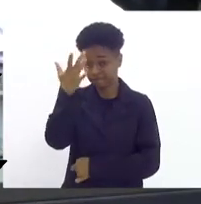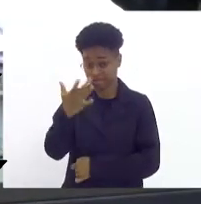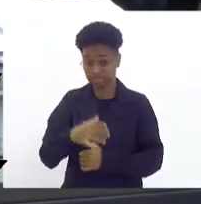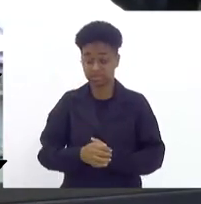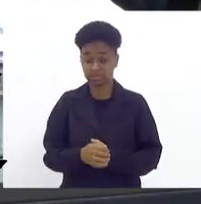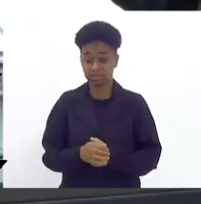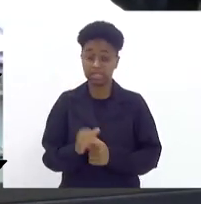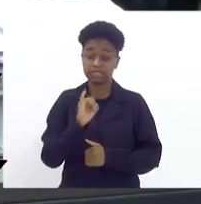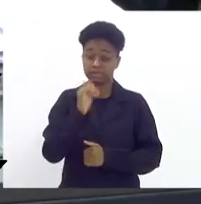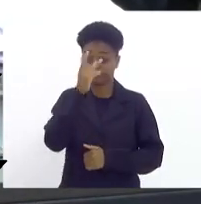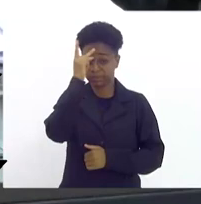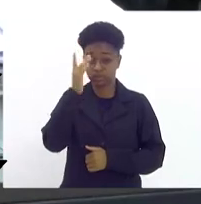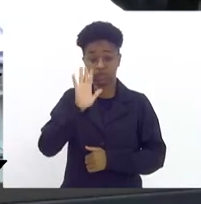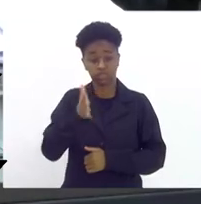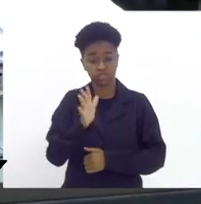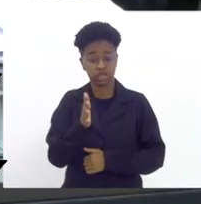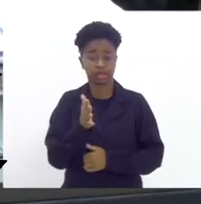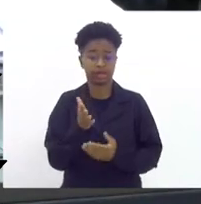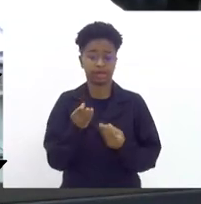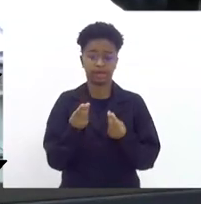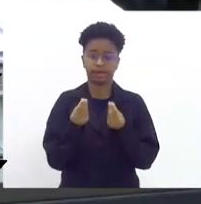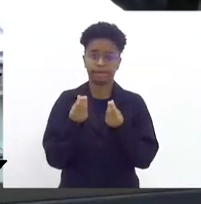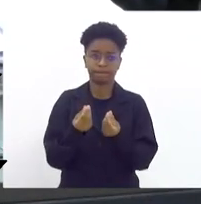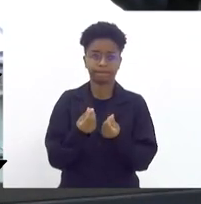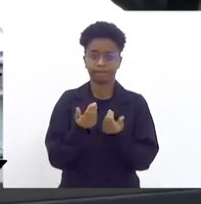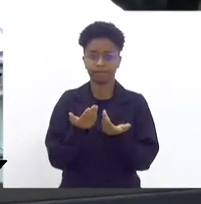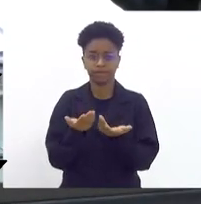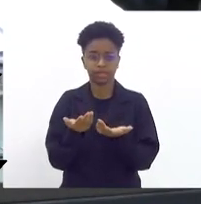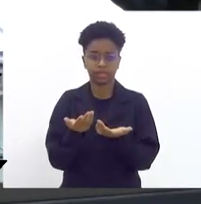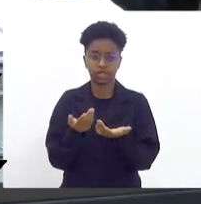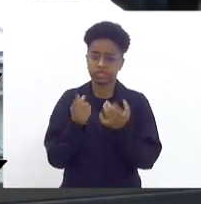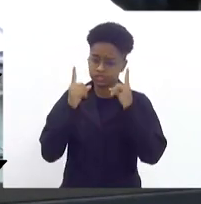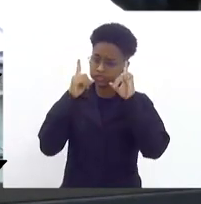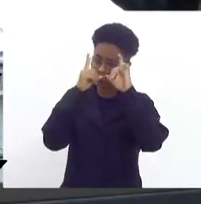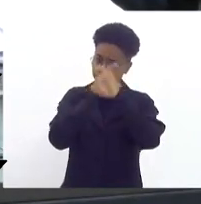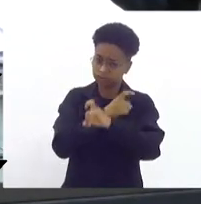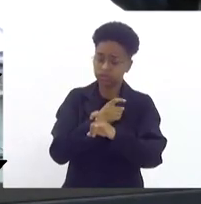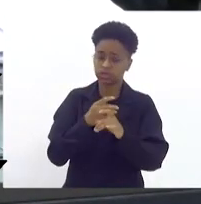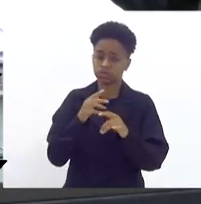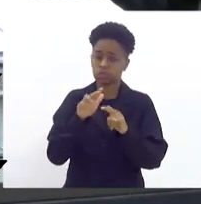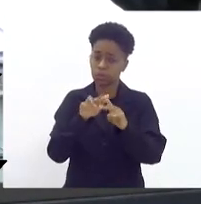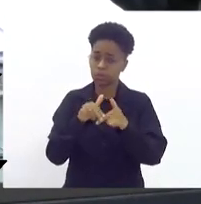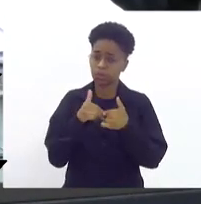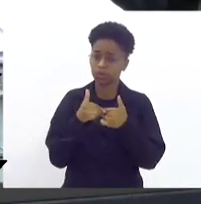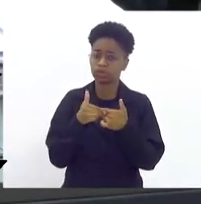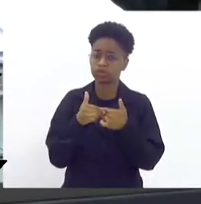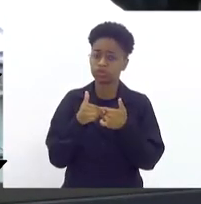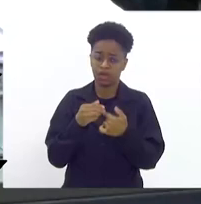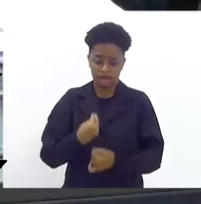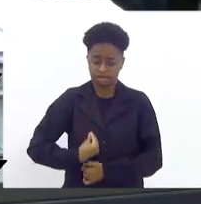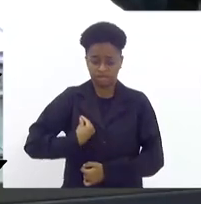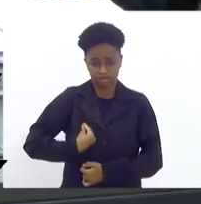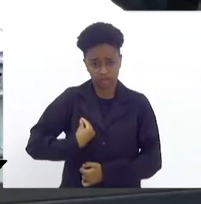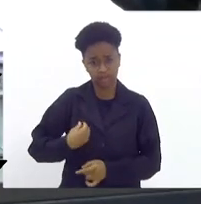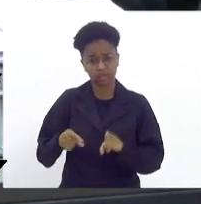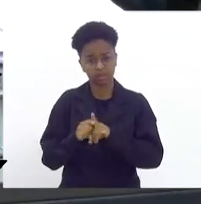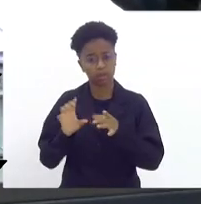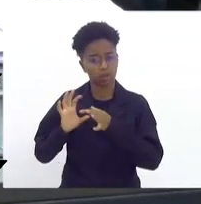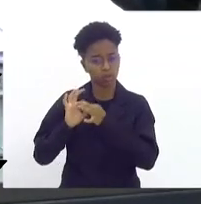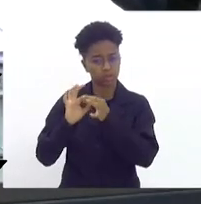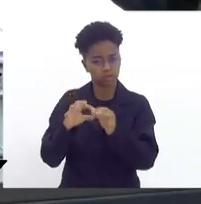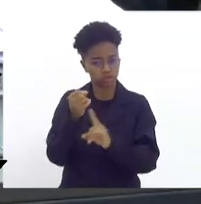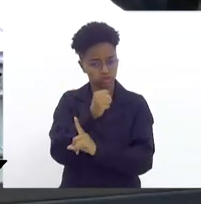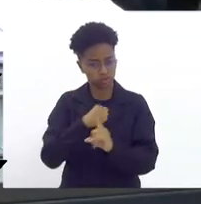tem o seu acesso em si dificultado pela própria vida e pelo contexto